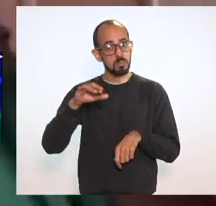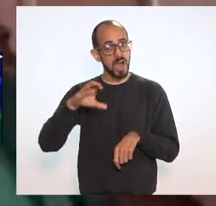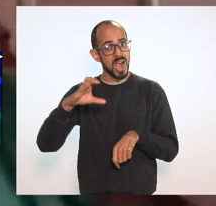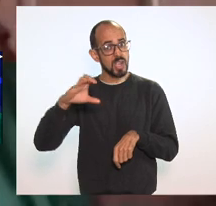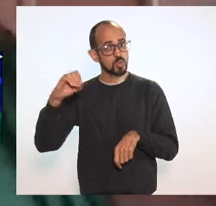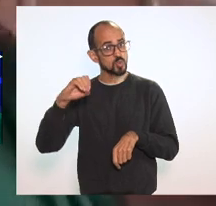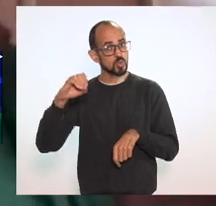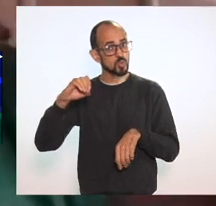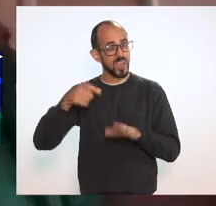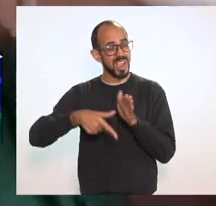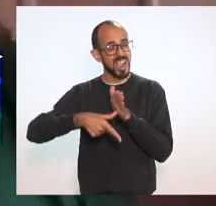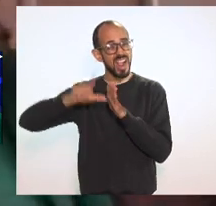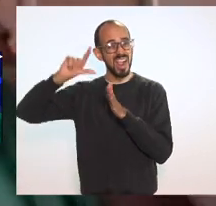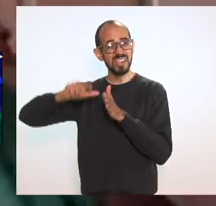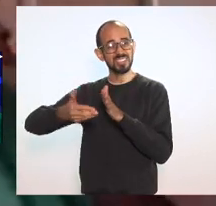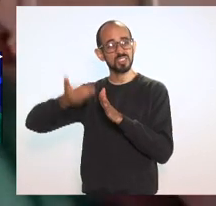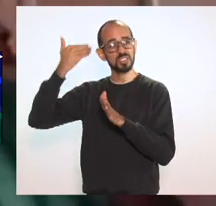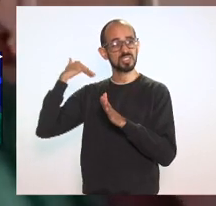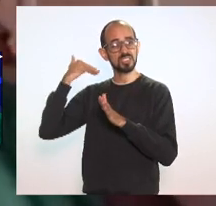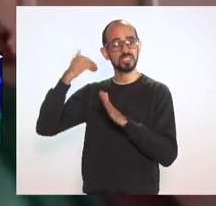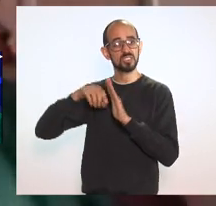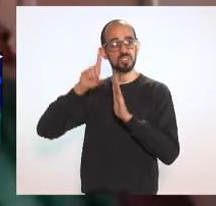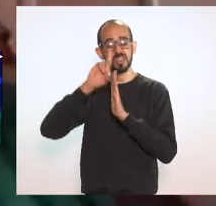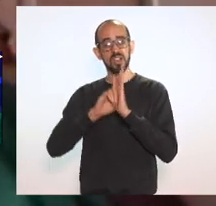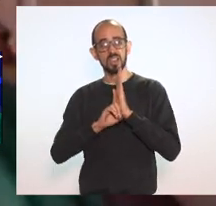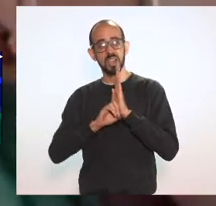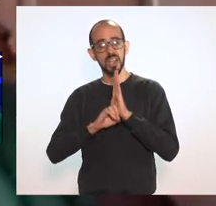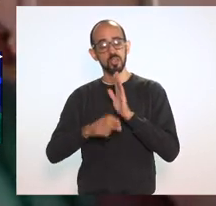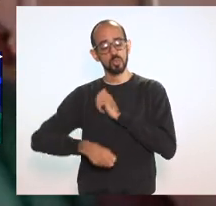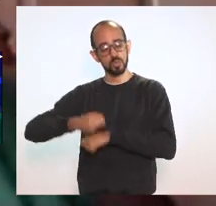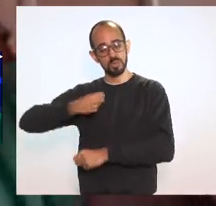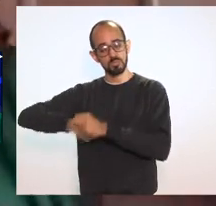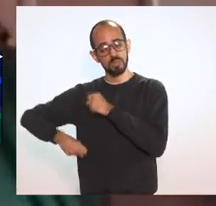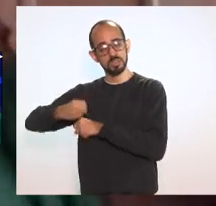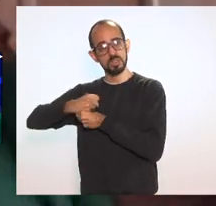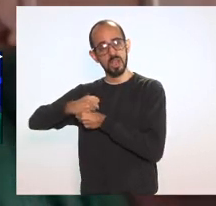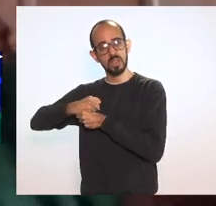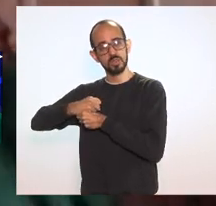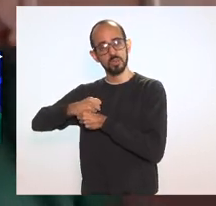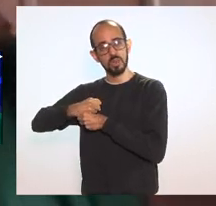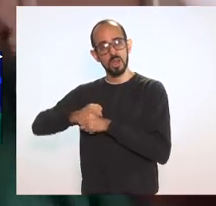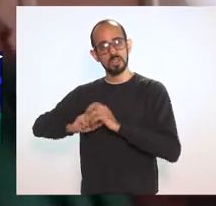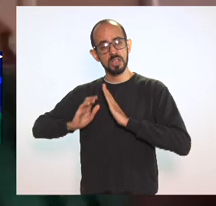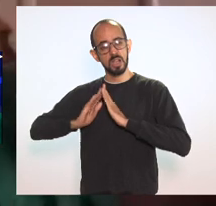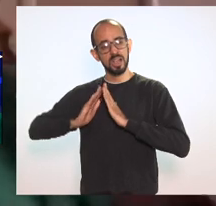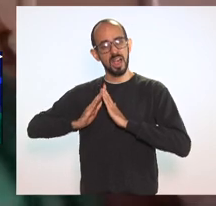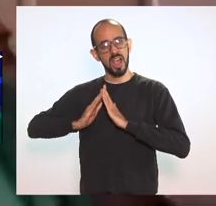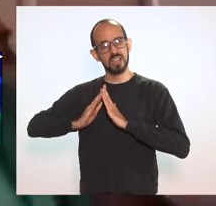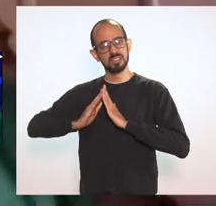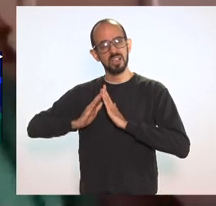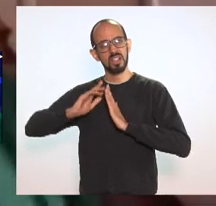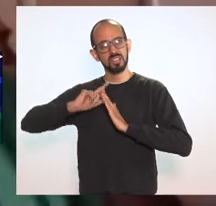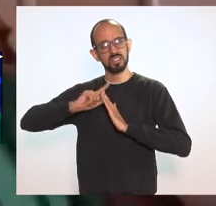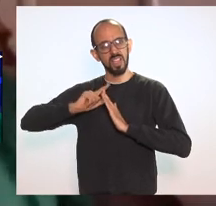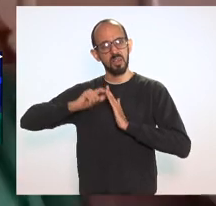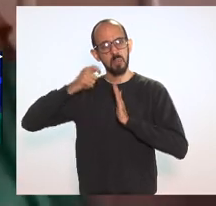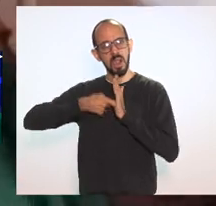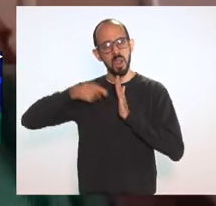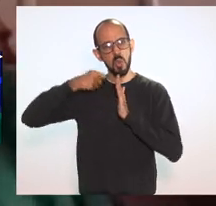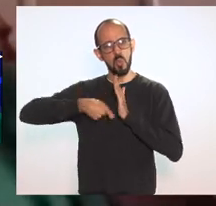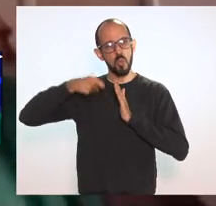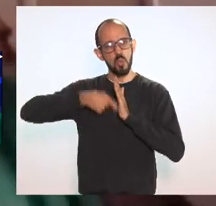até desde o decreto ontem anterior ao dia 20 de Março do ano passado essa casa vem atuando Celi mente